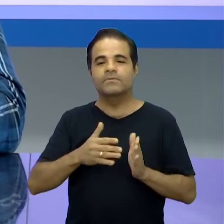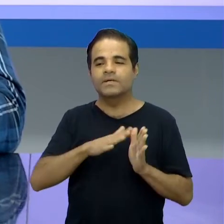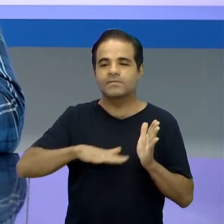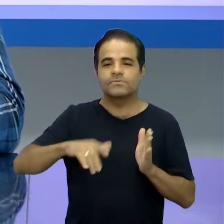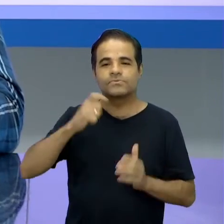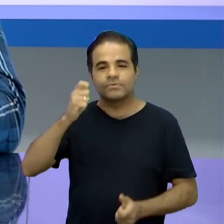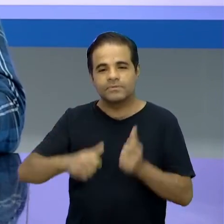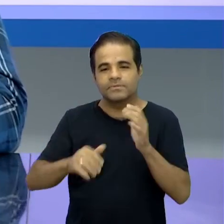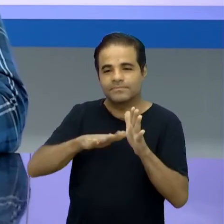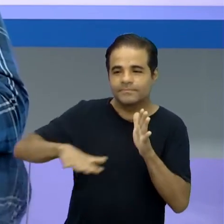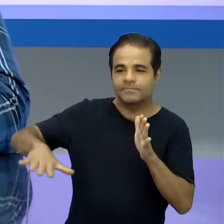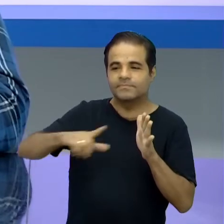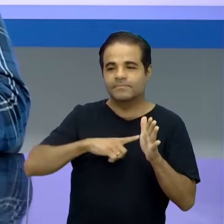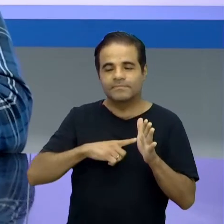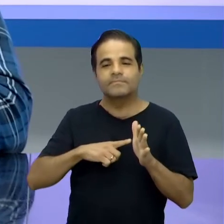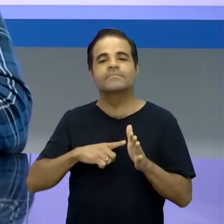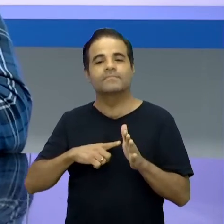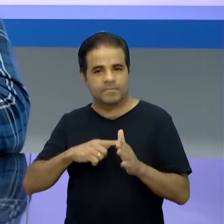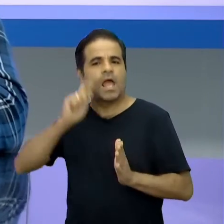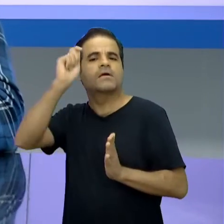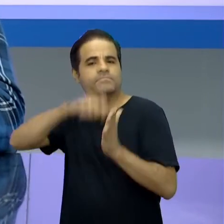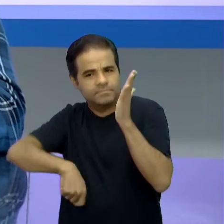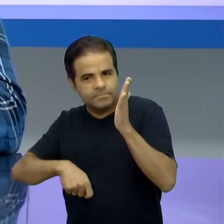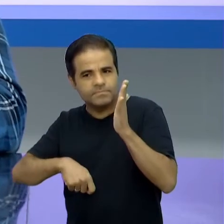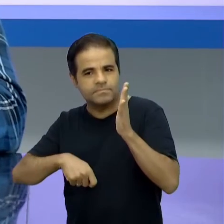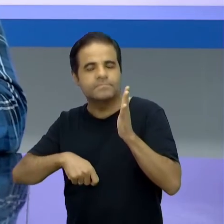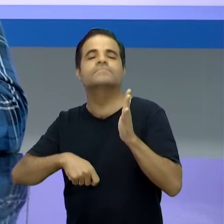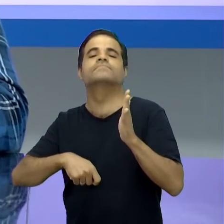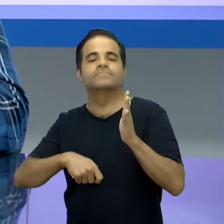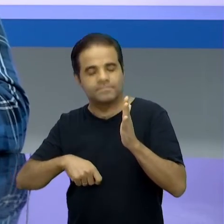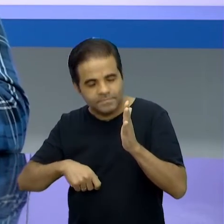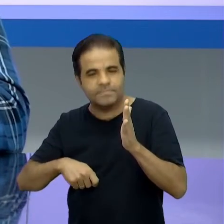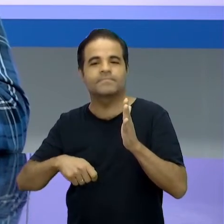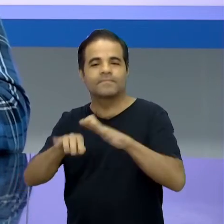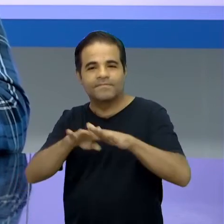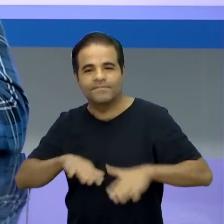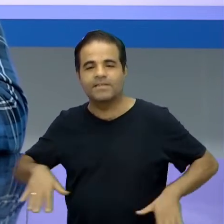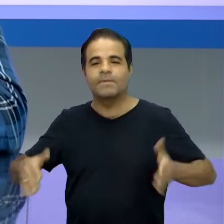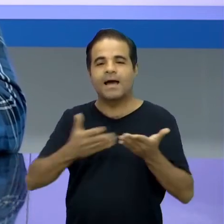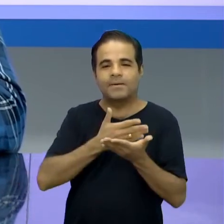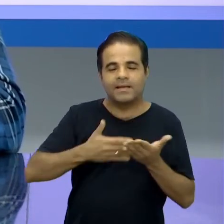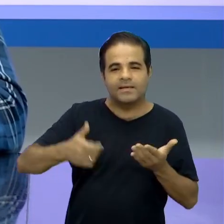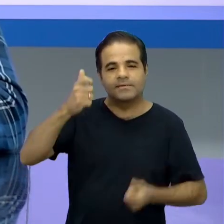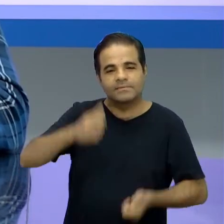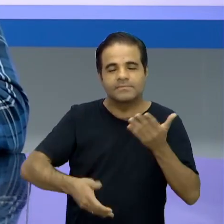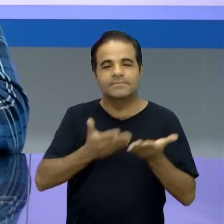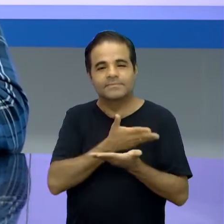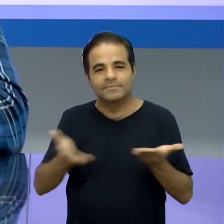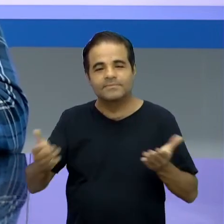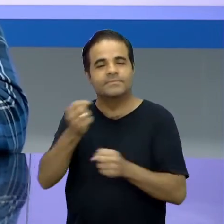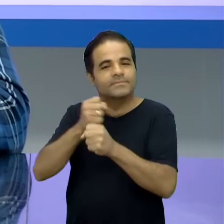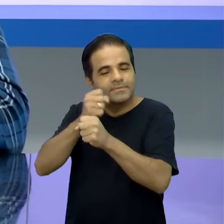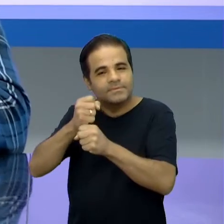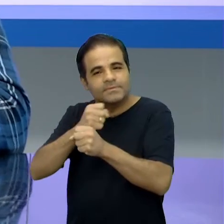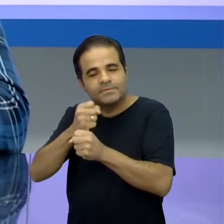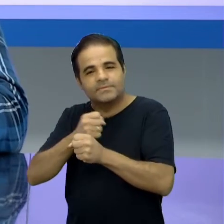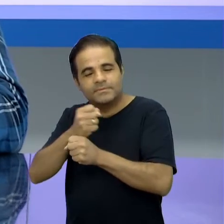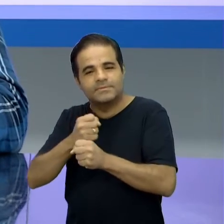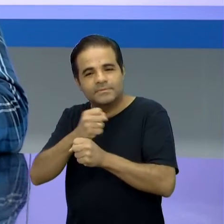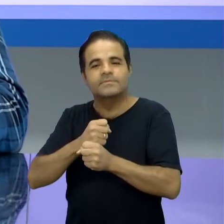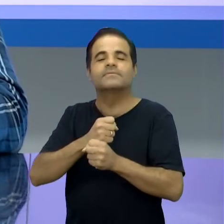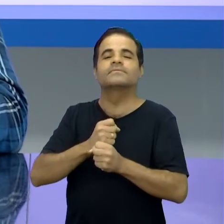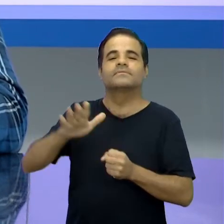ser o patrimônio histórico registrado, tá? Porque ela sofreu muitas modificações ao longo dos anos, tá? Então,